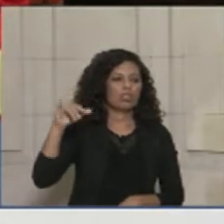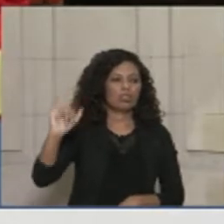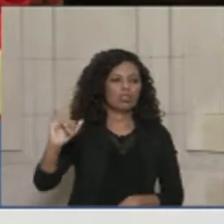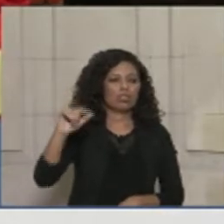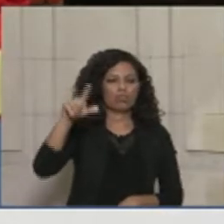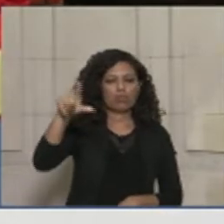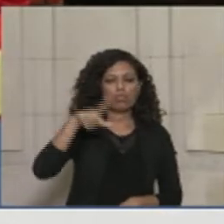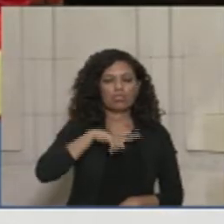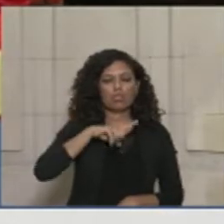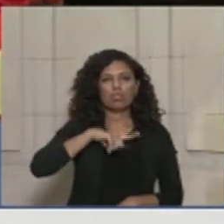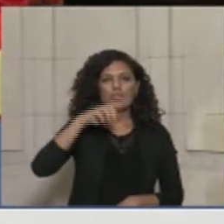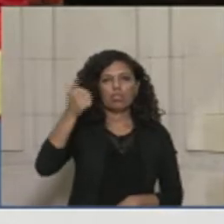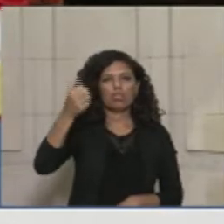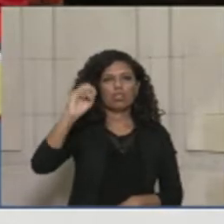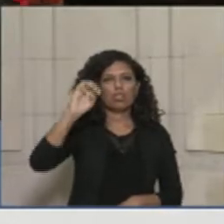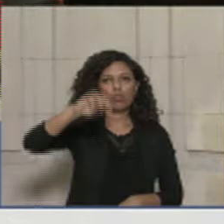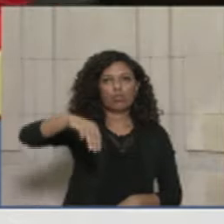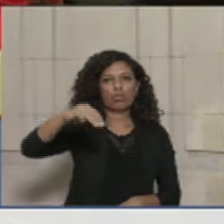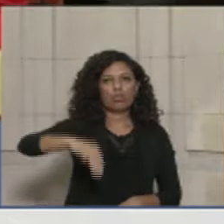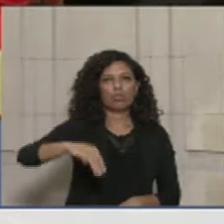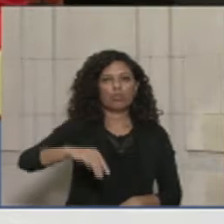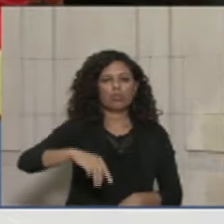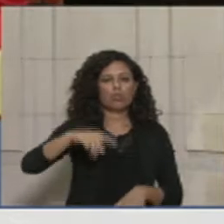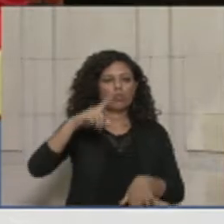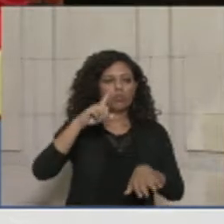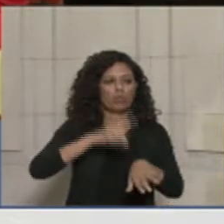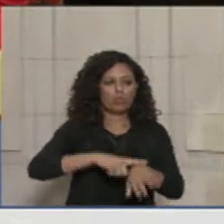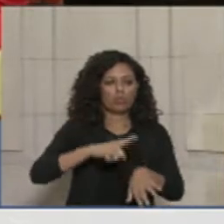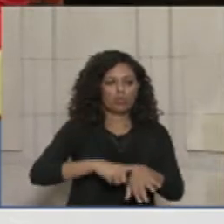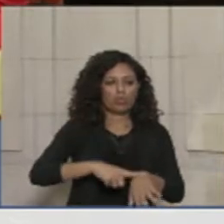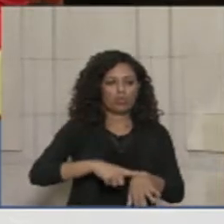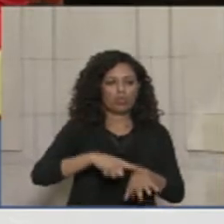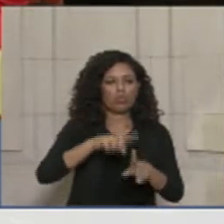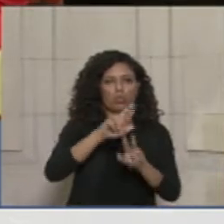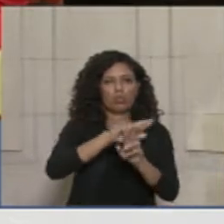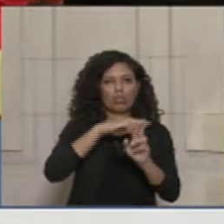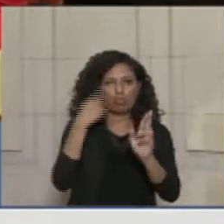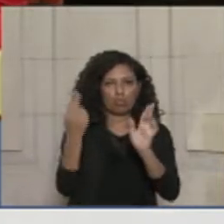Deputada terá 10 minutos do uso do tempo regimental.